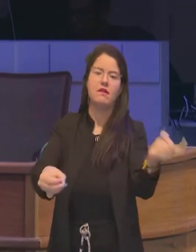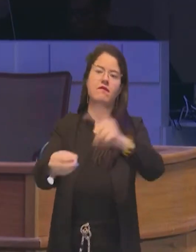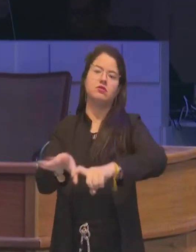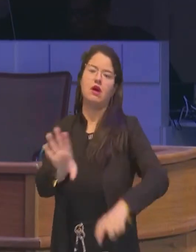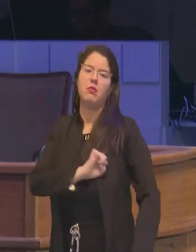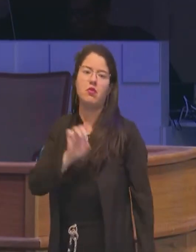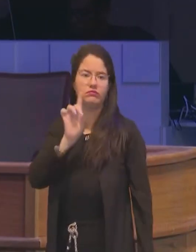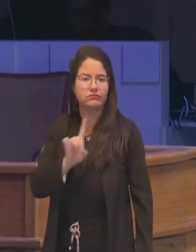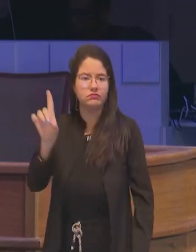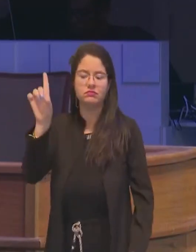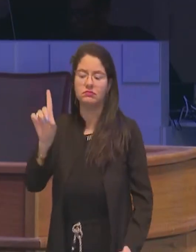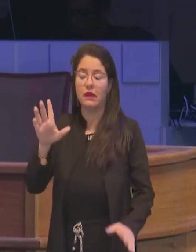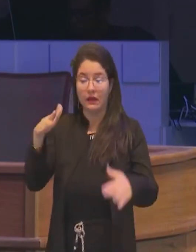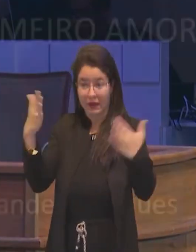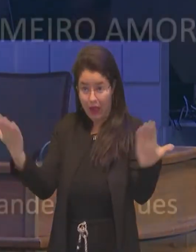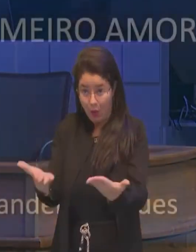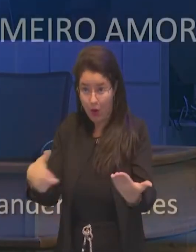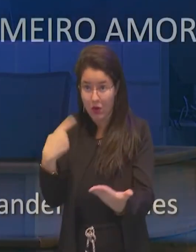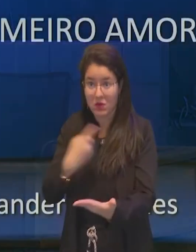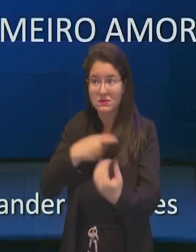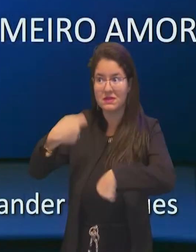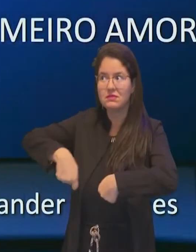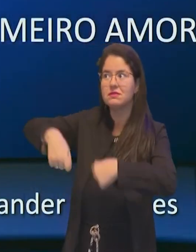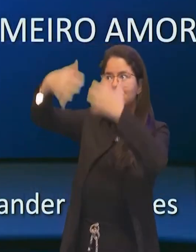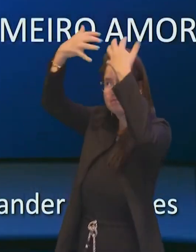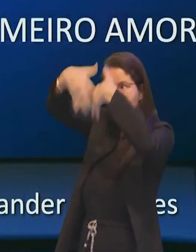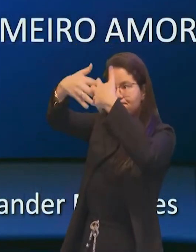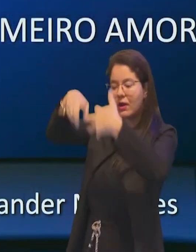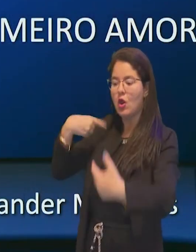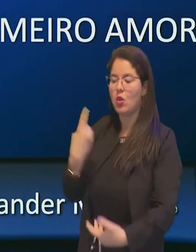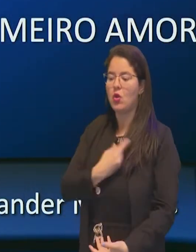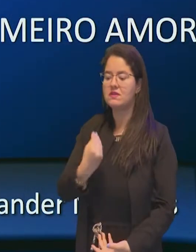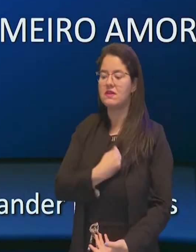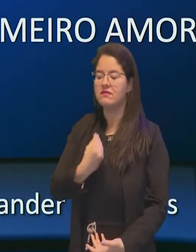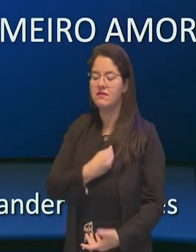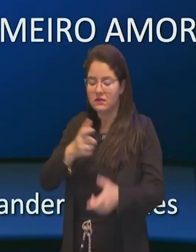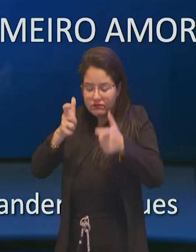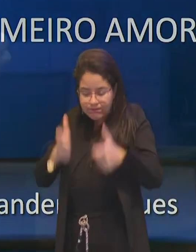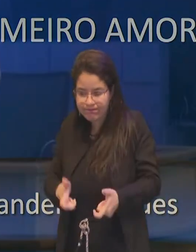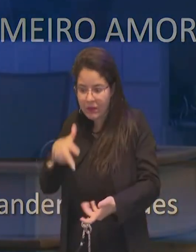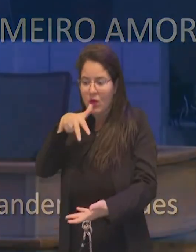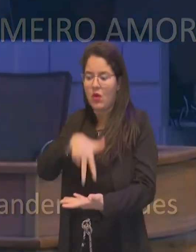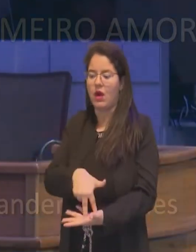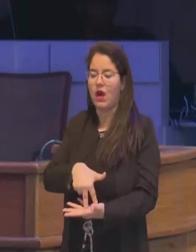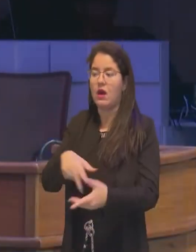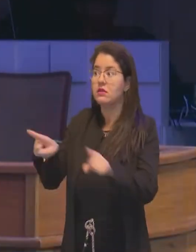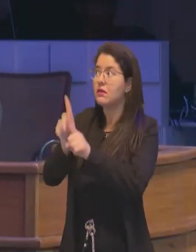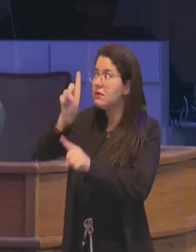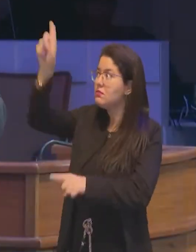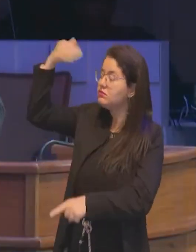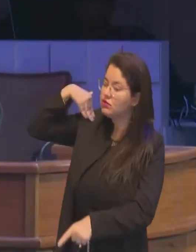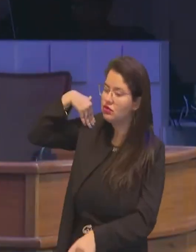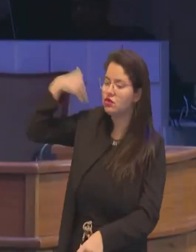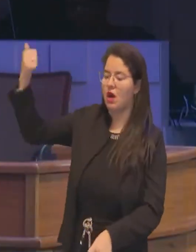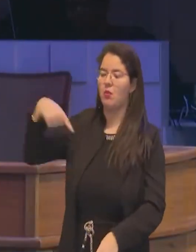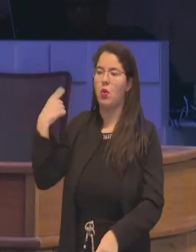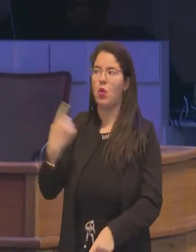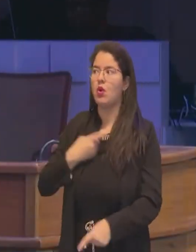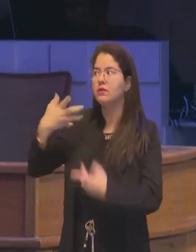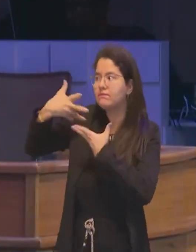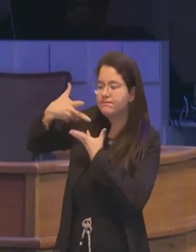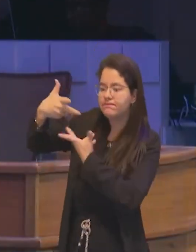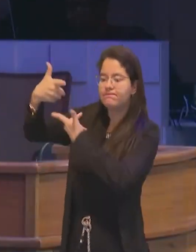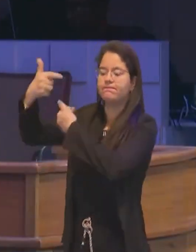Portanto, que possamos repensar a nossa vida, o lugar em que nós estamos, o chamado que nós recebemos, um chamado, um convite